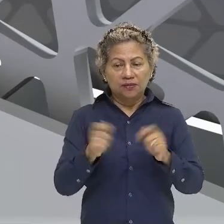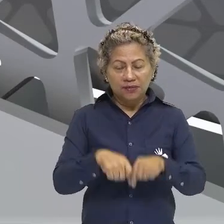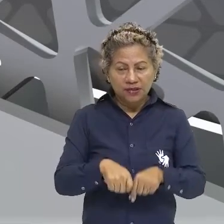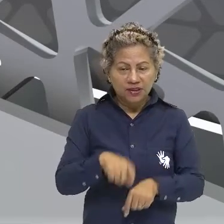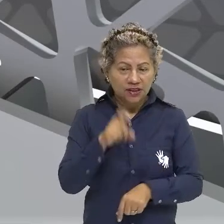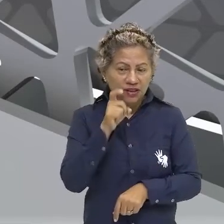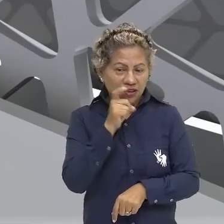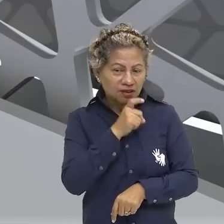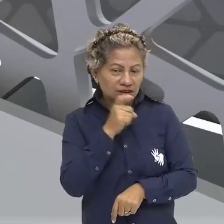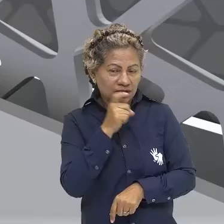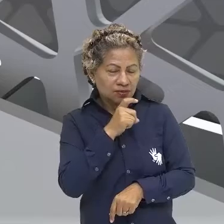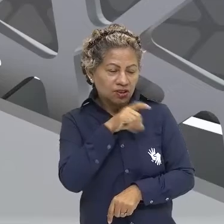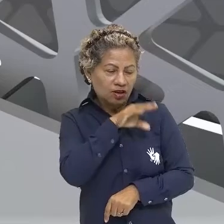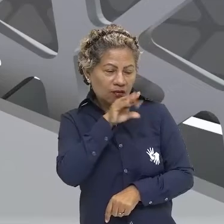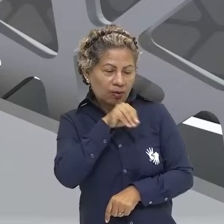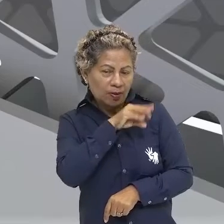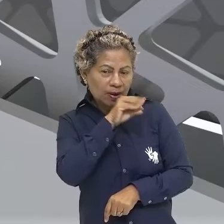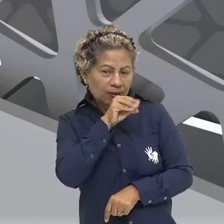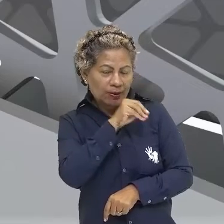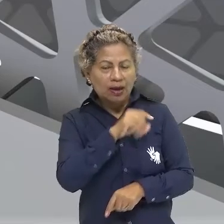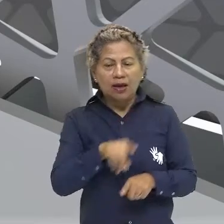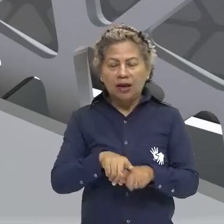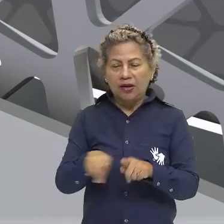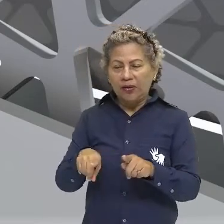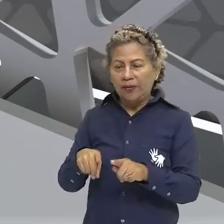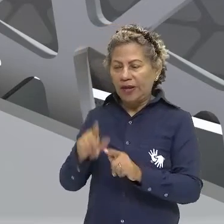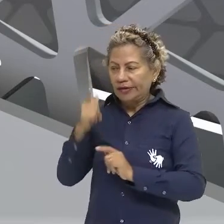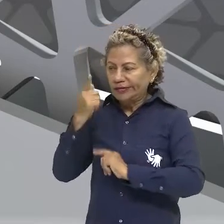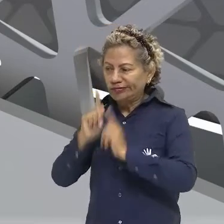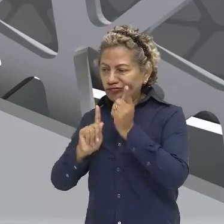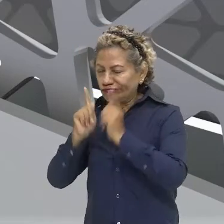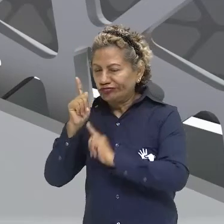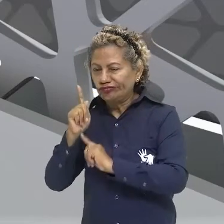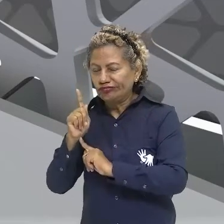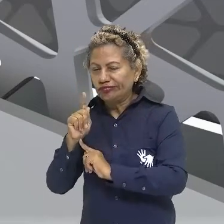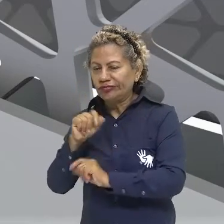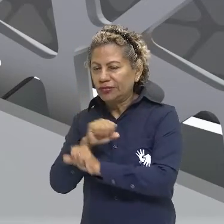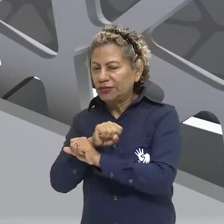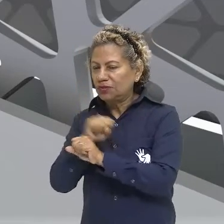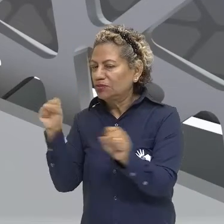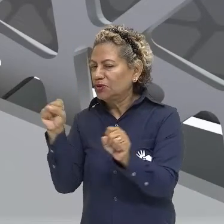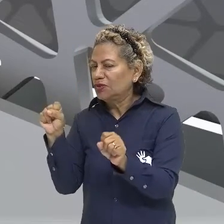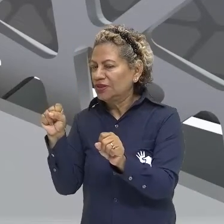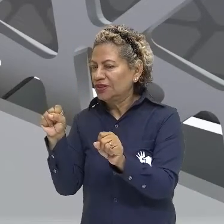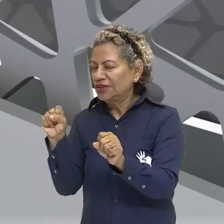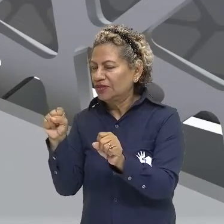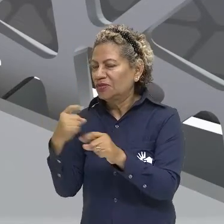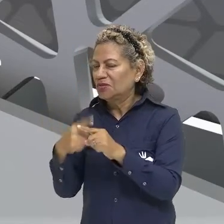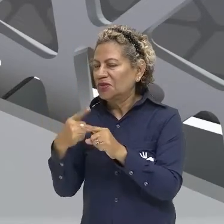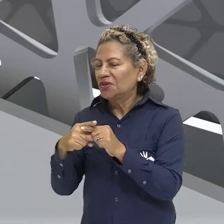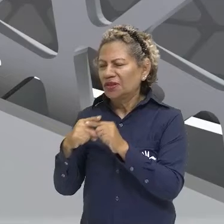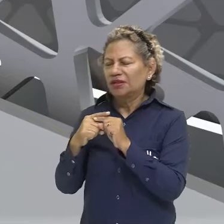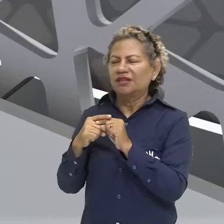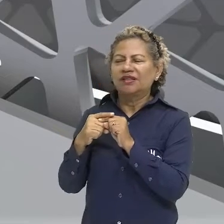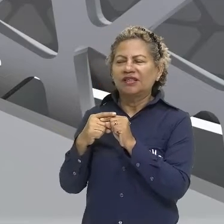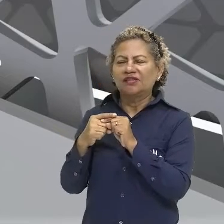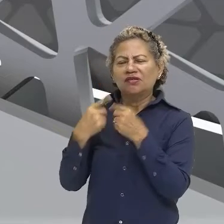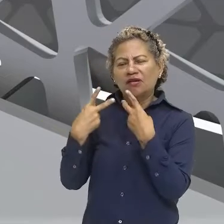pela linguagem verbal, escrita, mas nossa linguagem corporal é muito mais aberta, muito